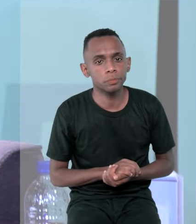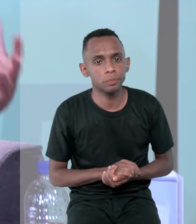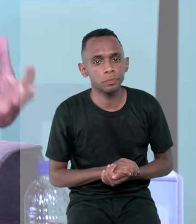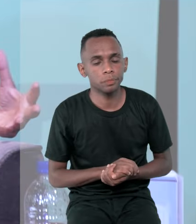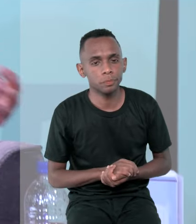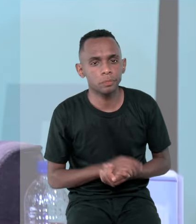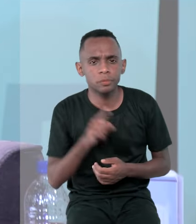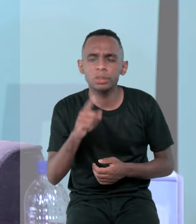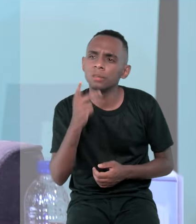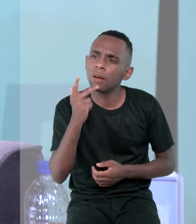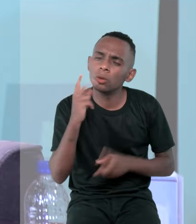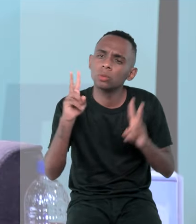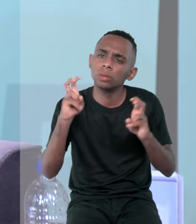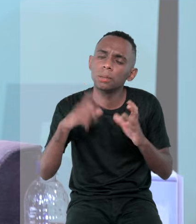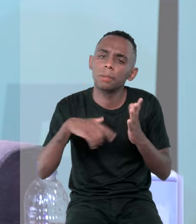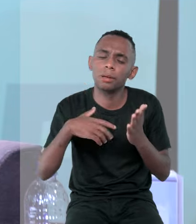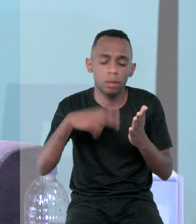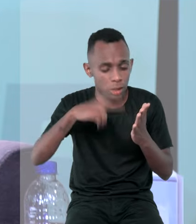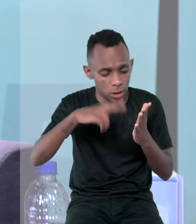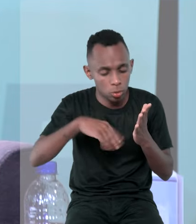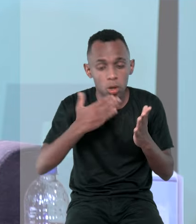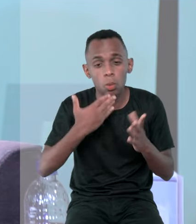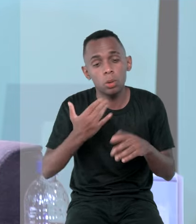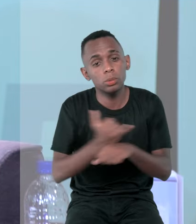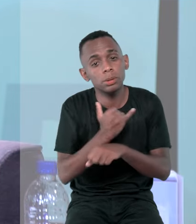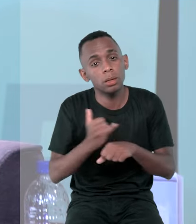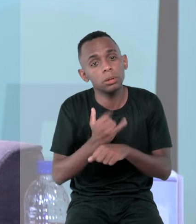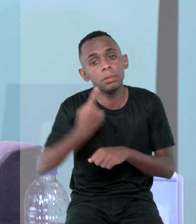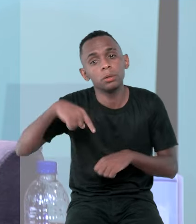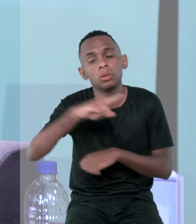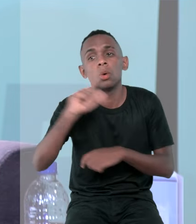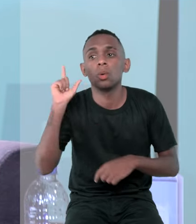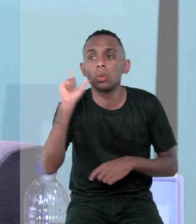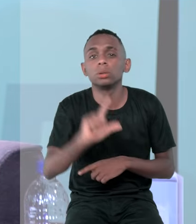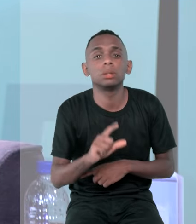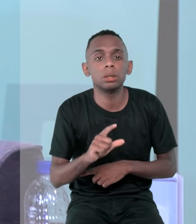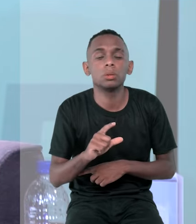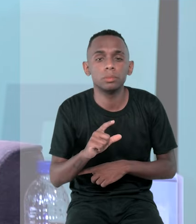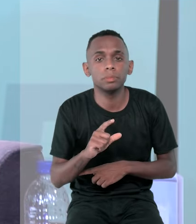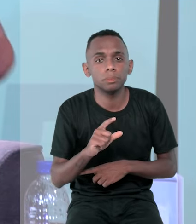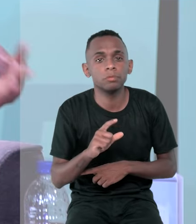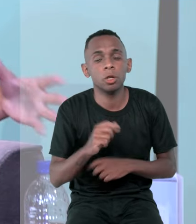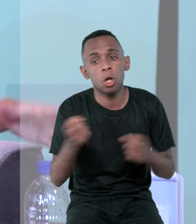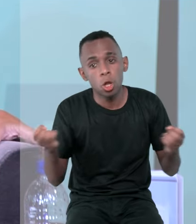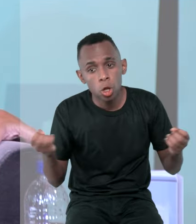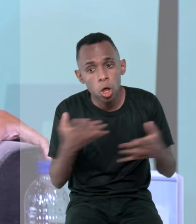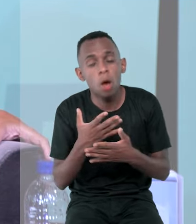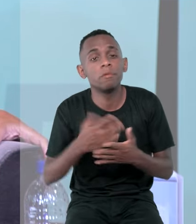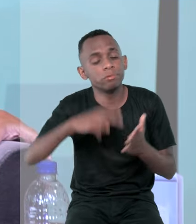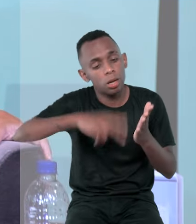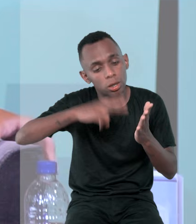da leitura, né? Como que, qual o caminho para que a gente consiga trazer novos